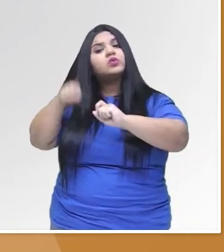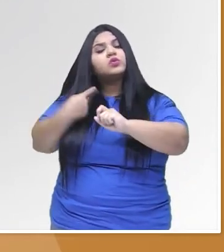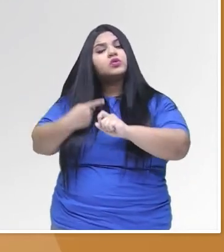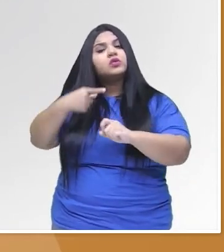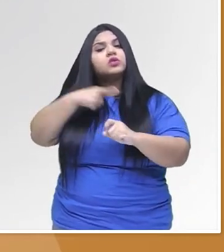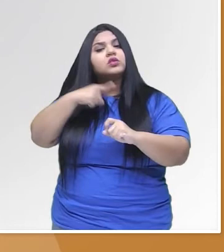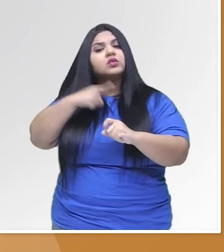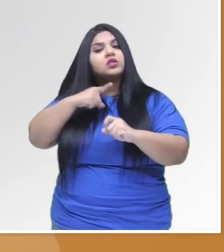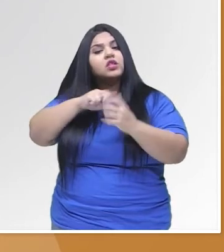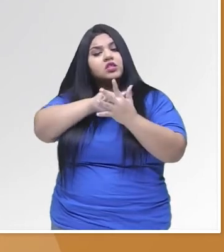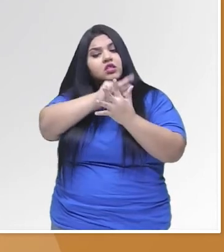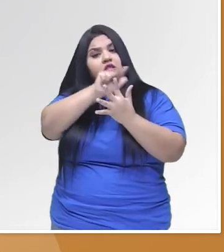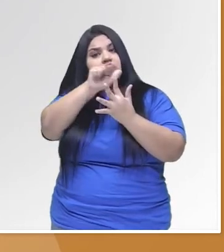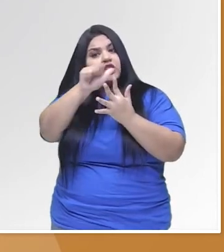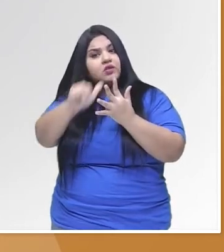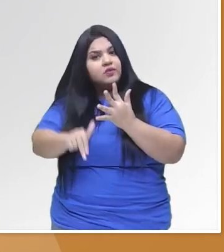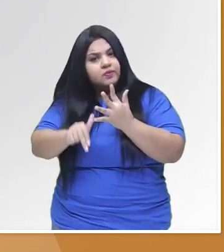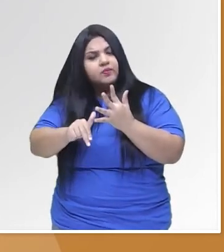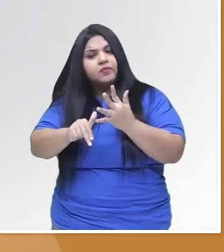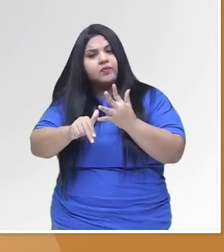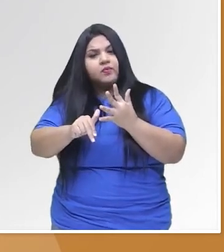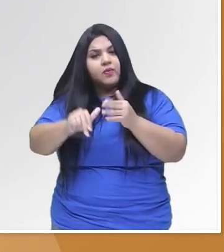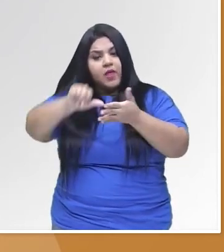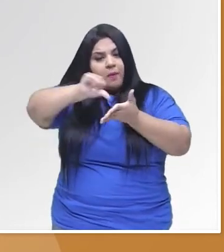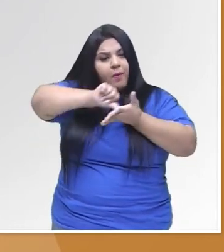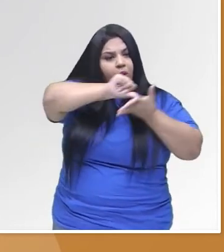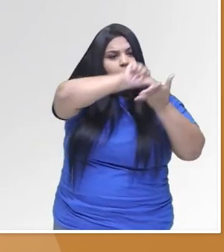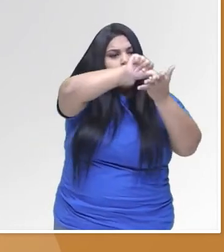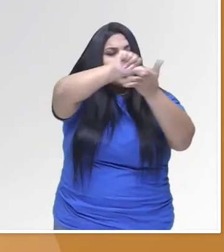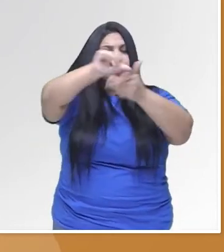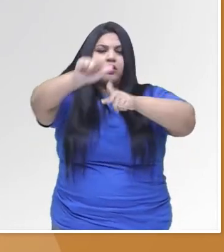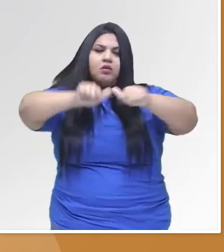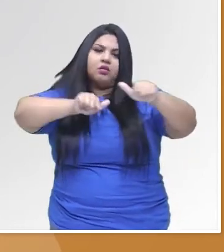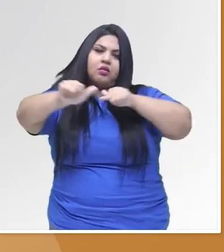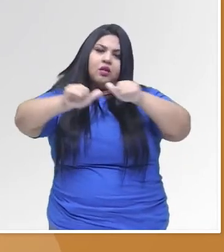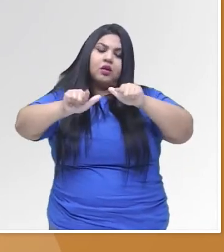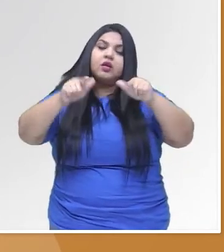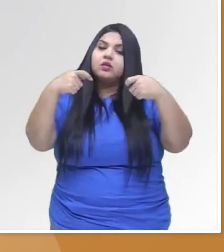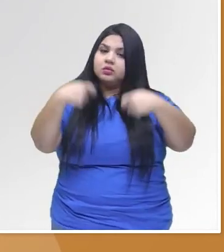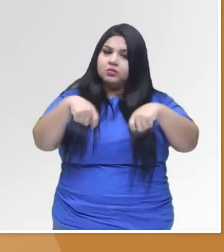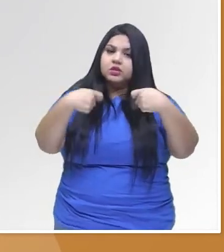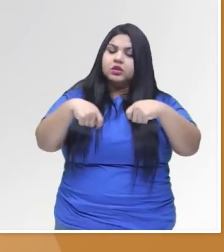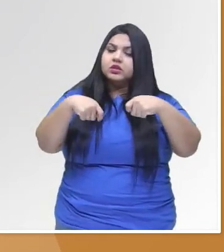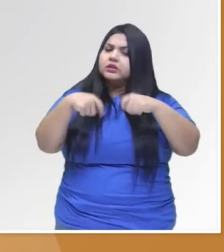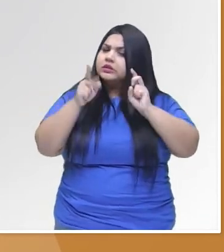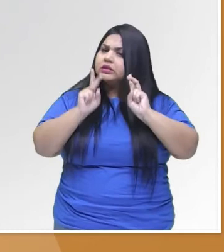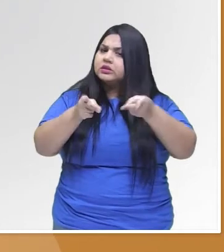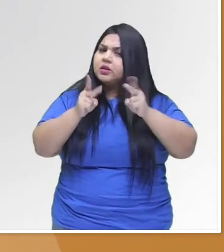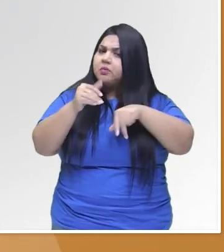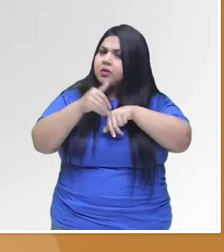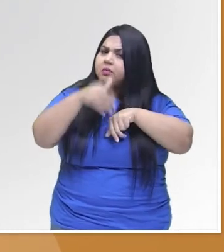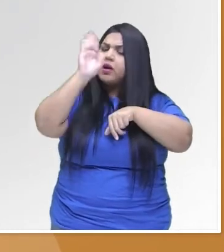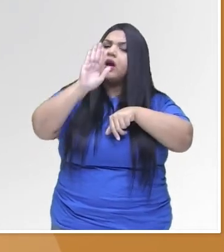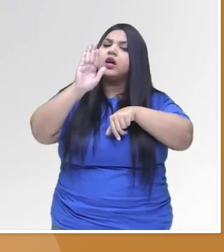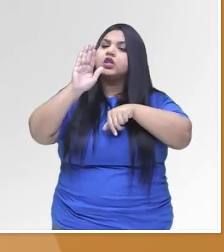uma diversidade de postos de trabalho e a necessidade cada vez mais de mão de